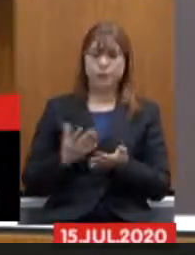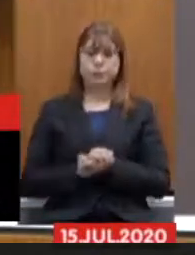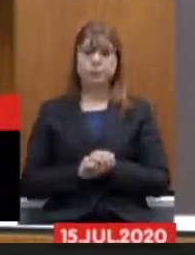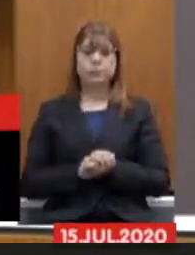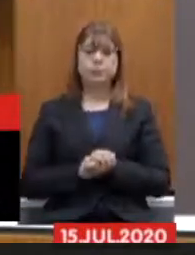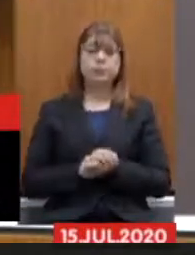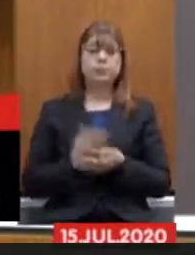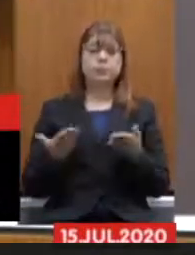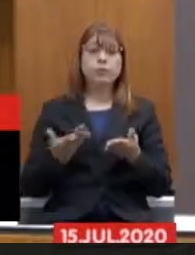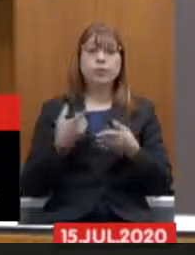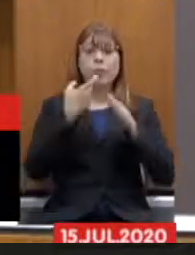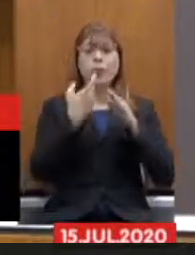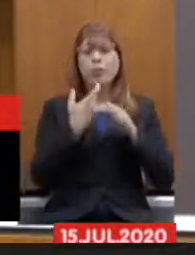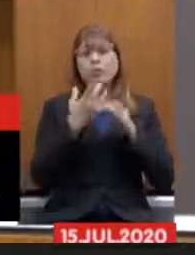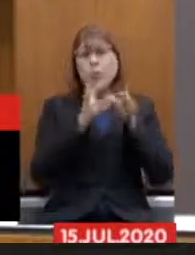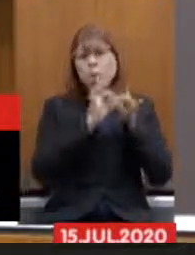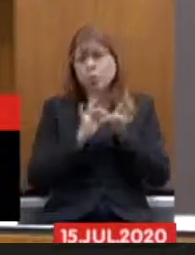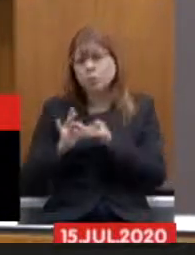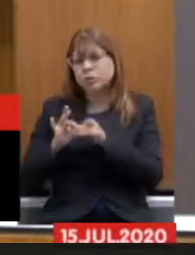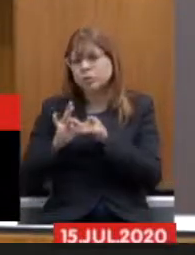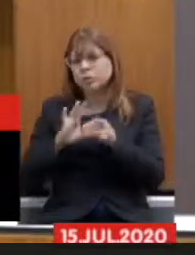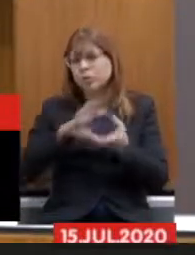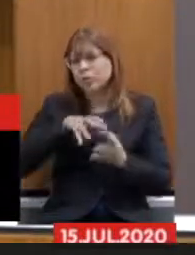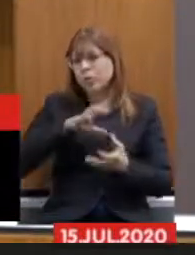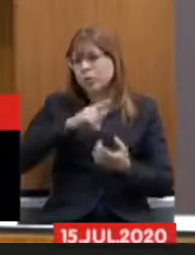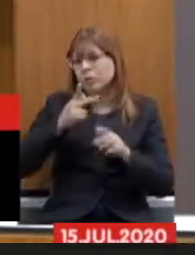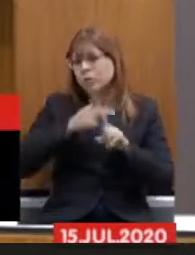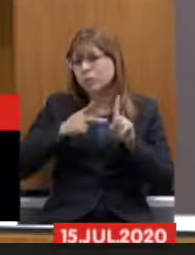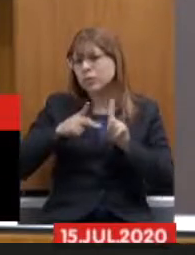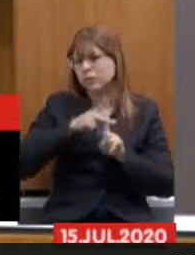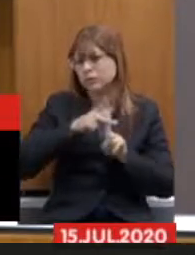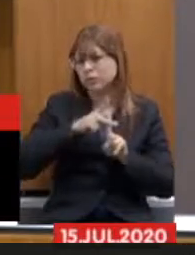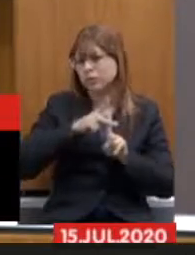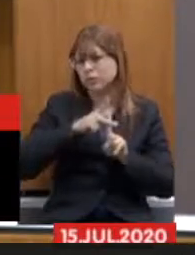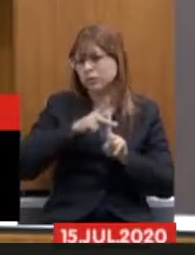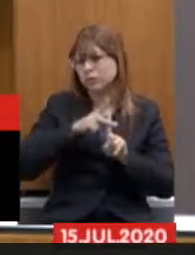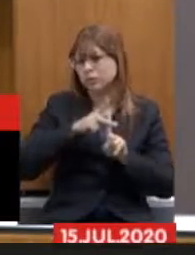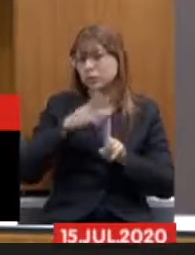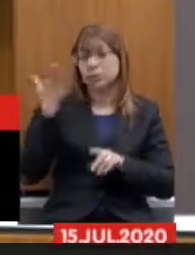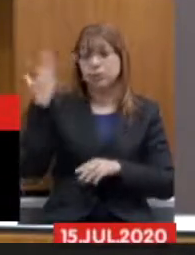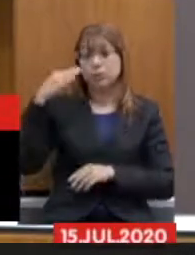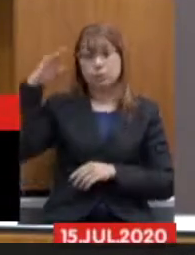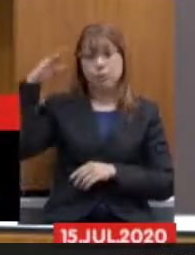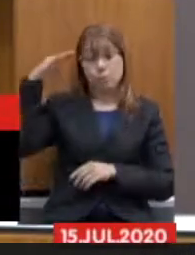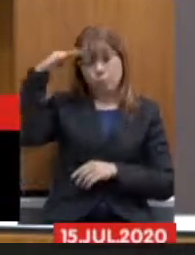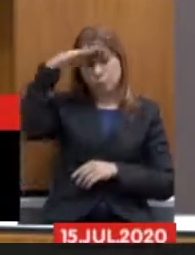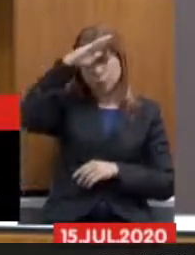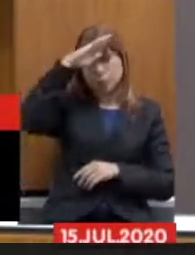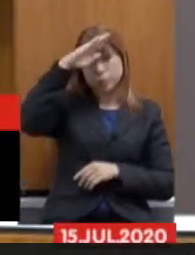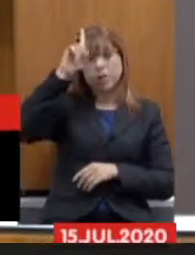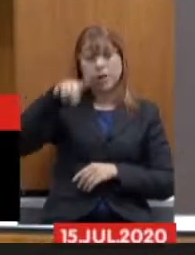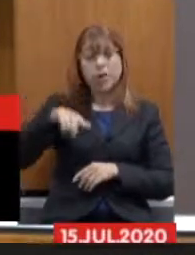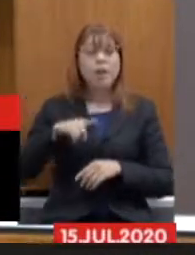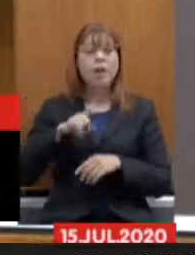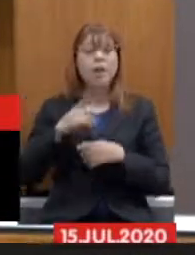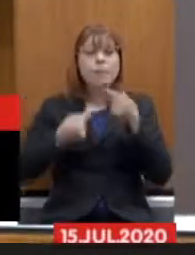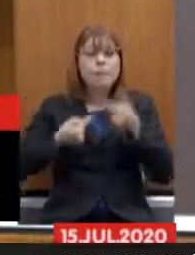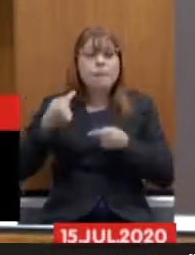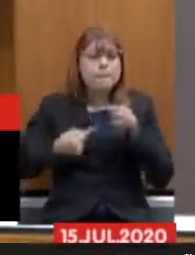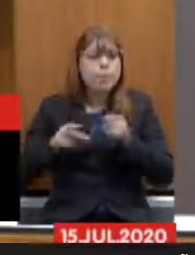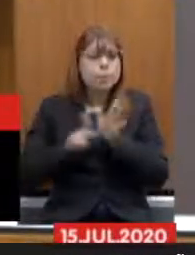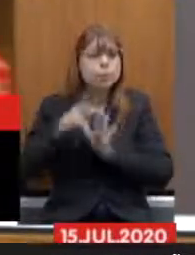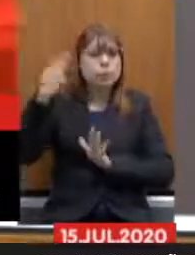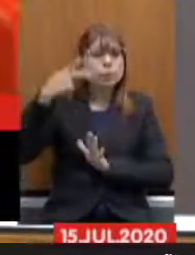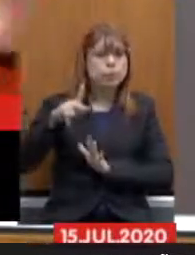o contexto da reforma da previdência a reforma da previdência promovida pelo governo bolsonaro foi a opção política uma